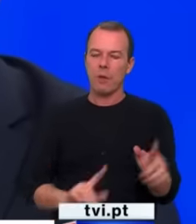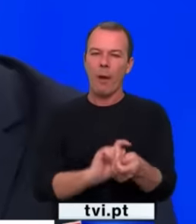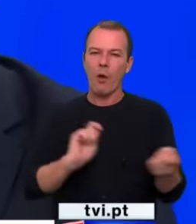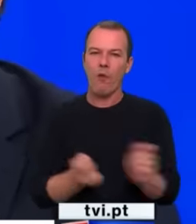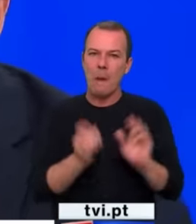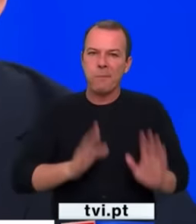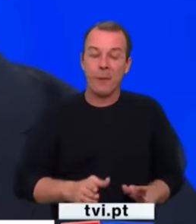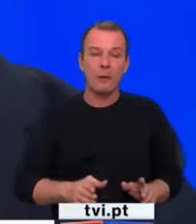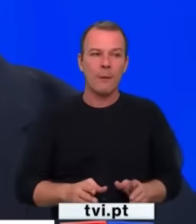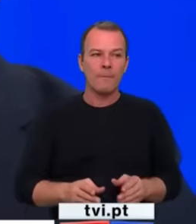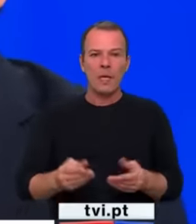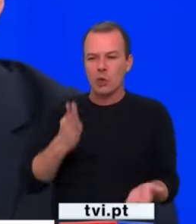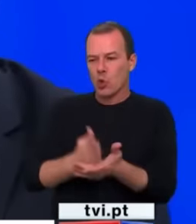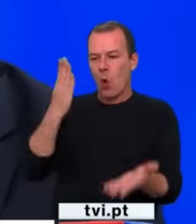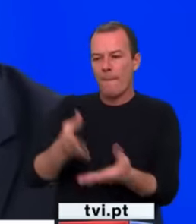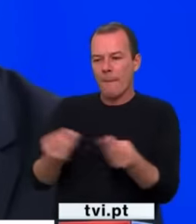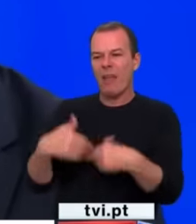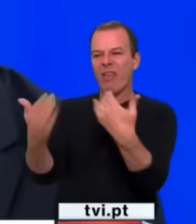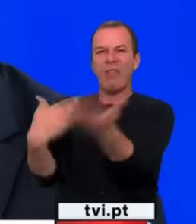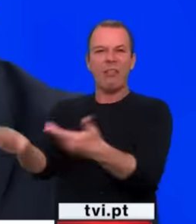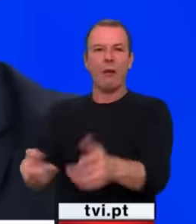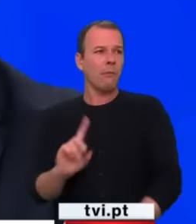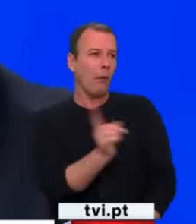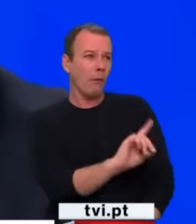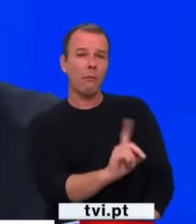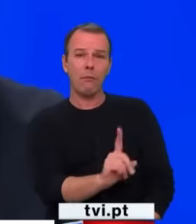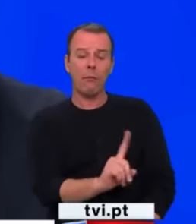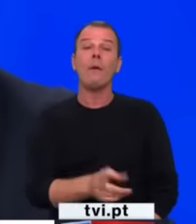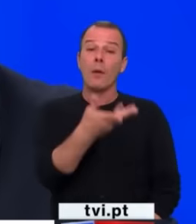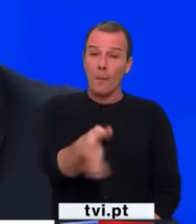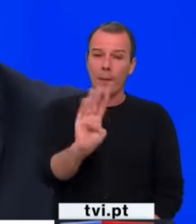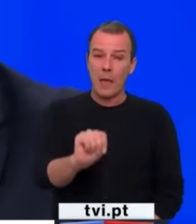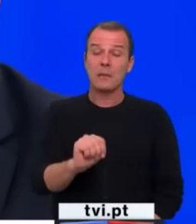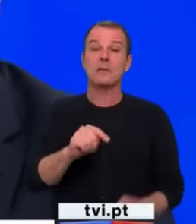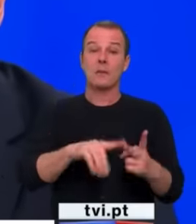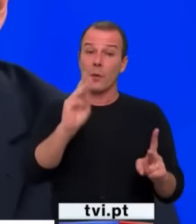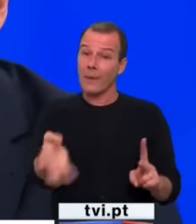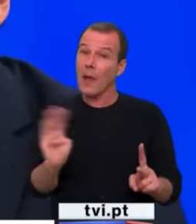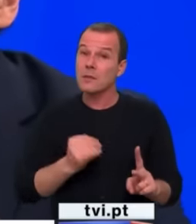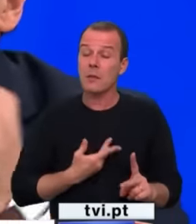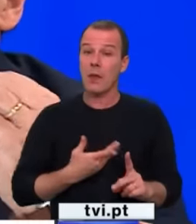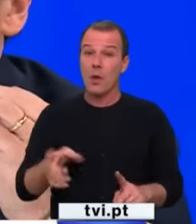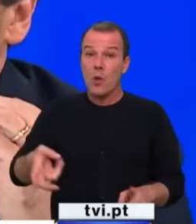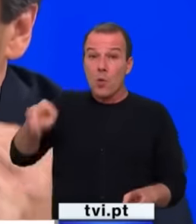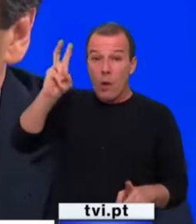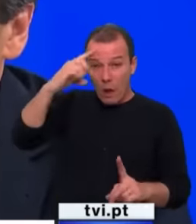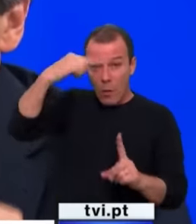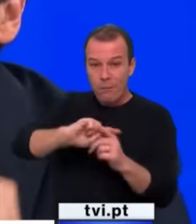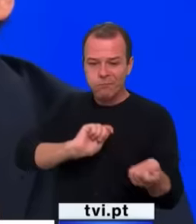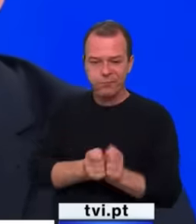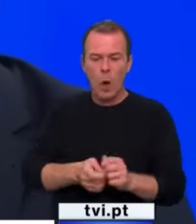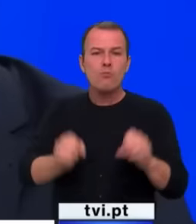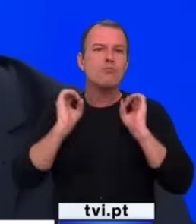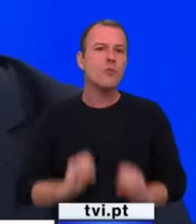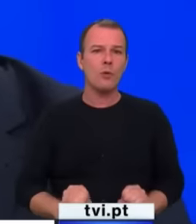preciso é dotar de meios. Não, Pedro Nuno Santos, temos que ter coragem, que o PSD e o PS nunca tiveram, de fazer esta reforma. E o PS votou sempre